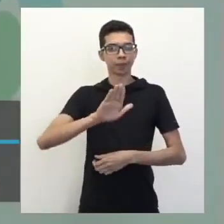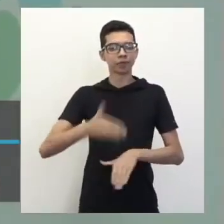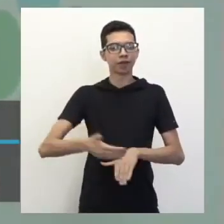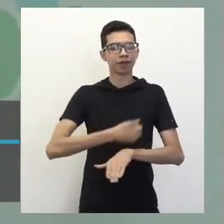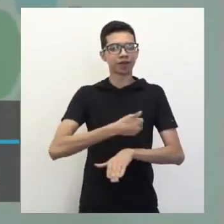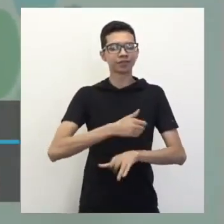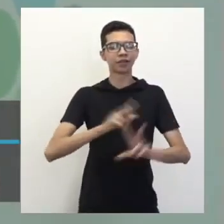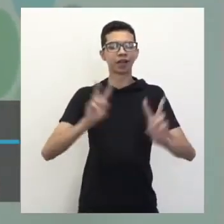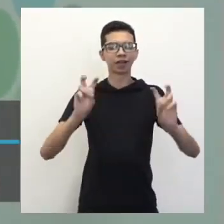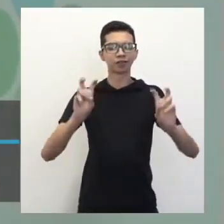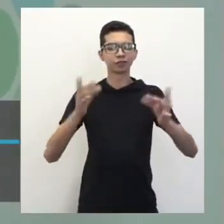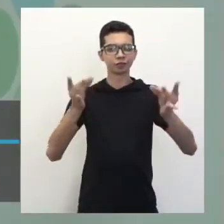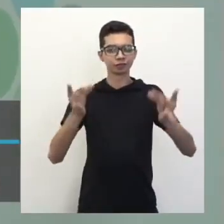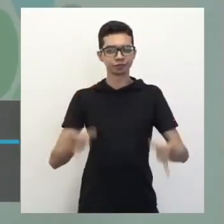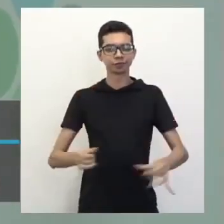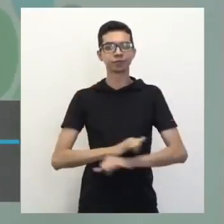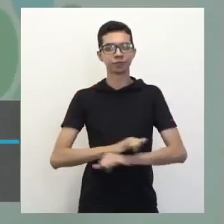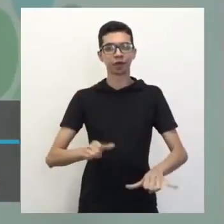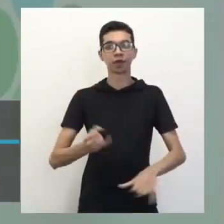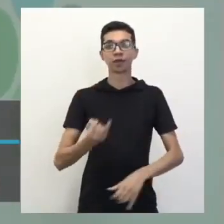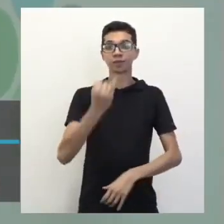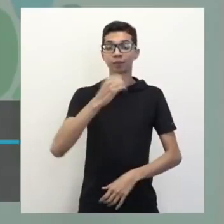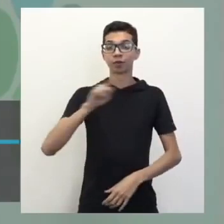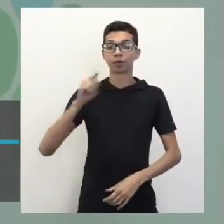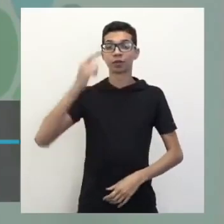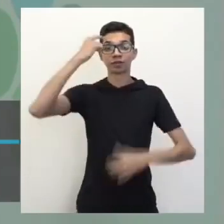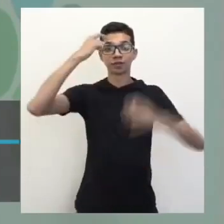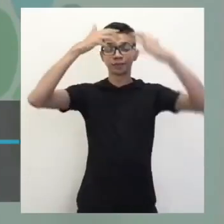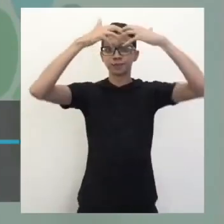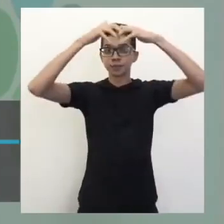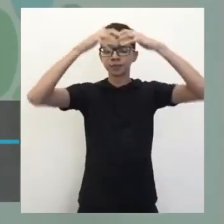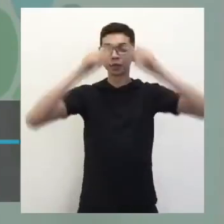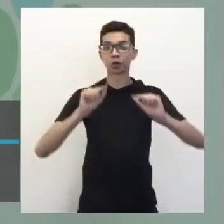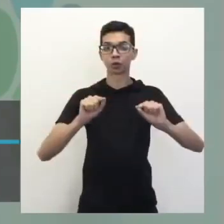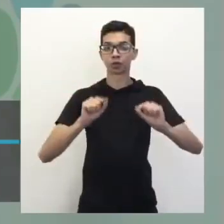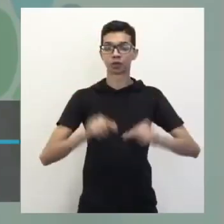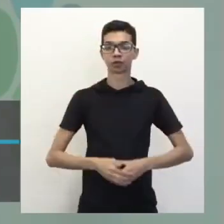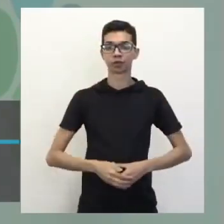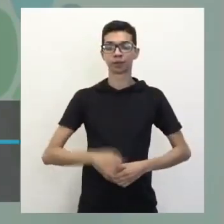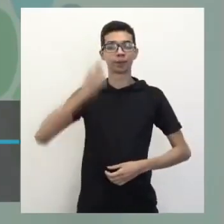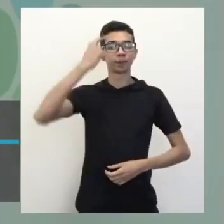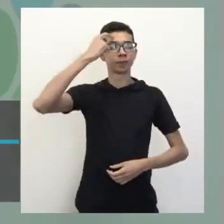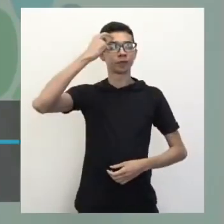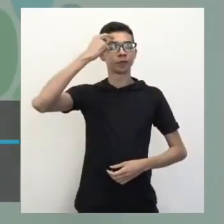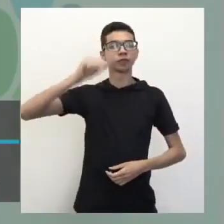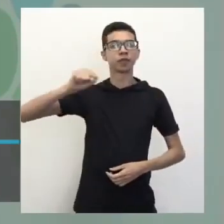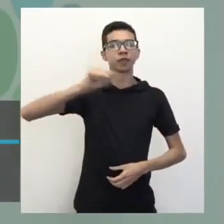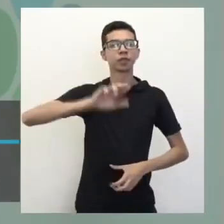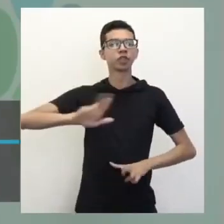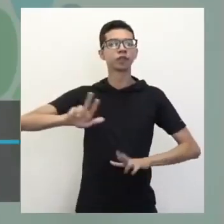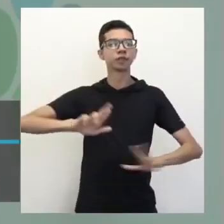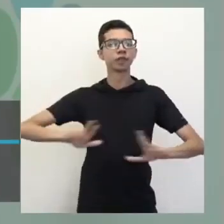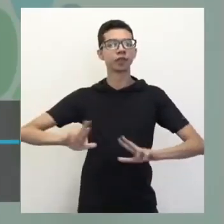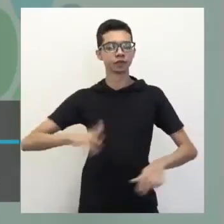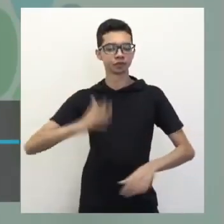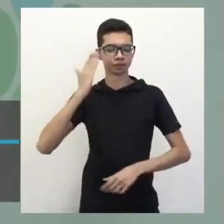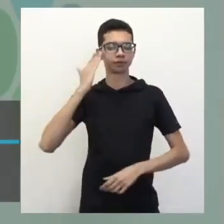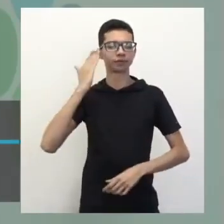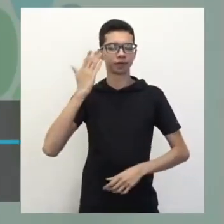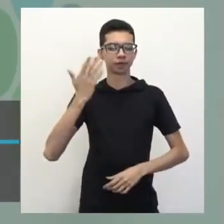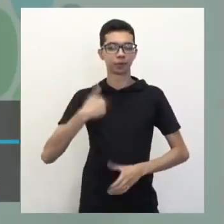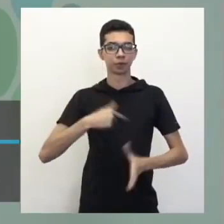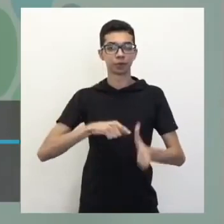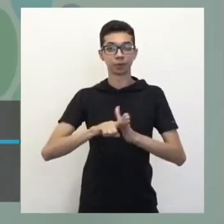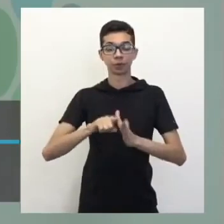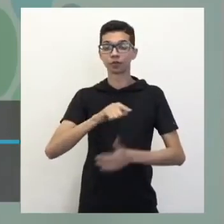nosso assunto, é importante a gente ter em mente que correntes de pensamento diferentes vão fundamentar de maneiras diferentes essa pergunta que eu fiz a